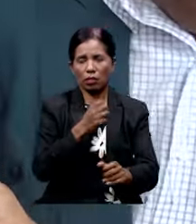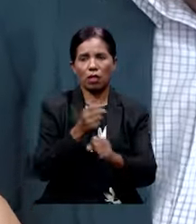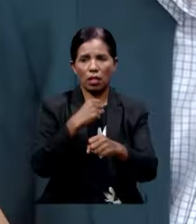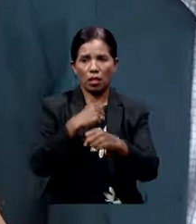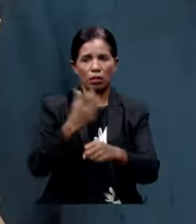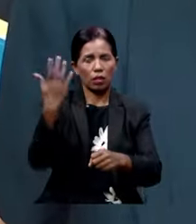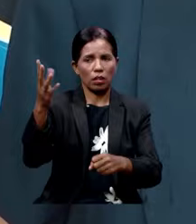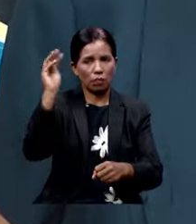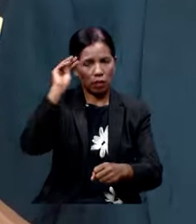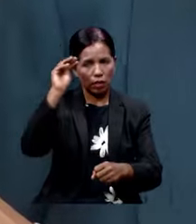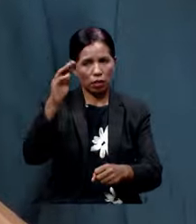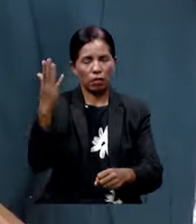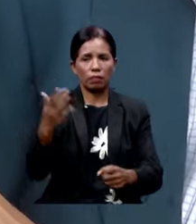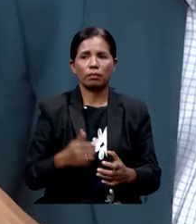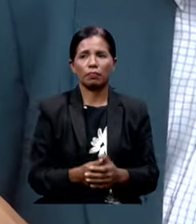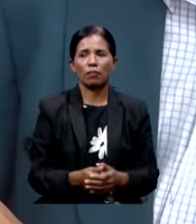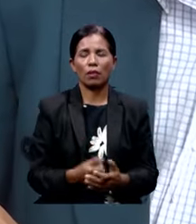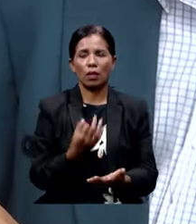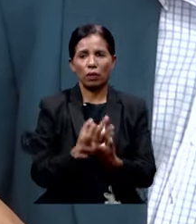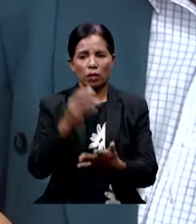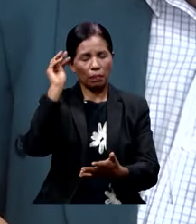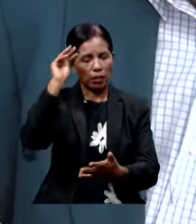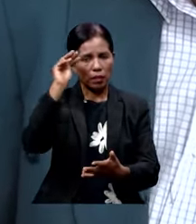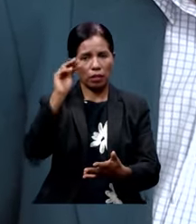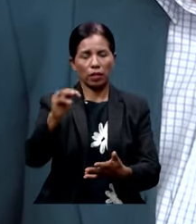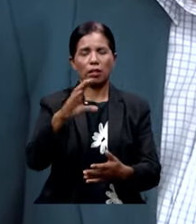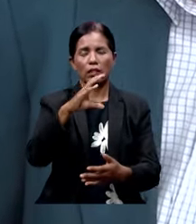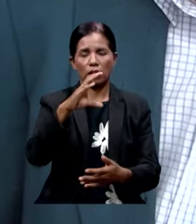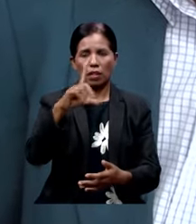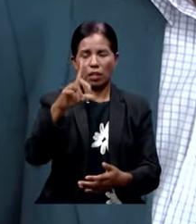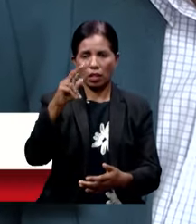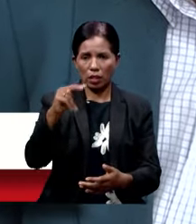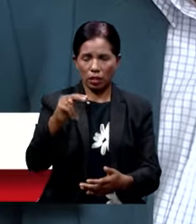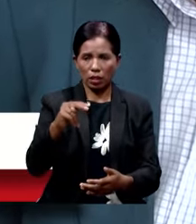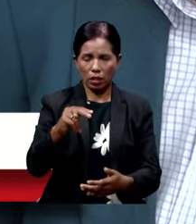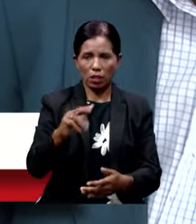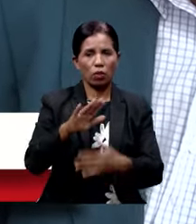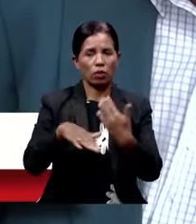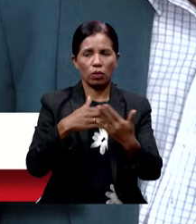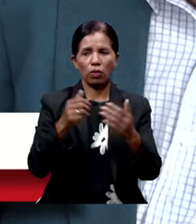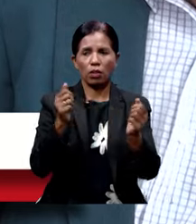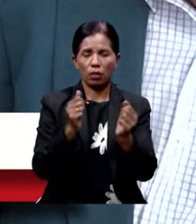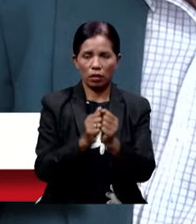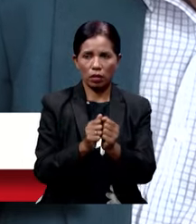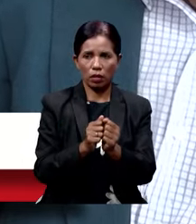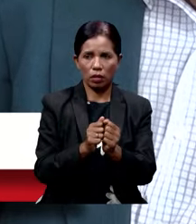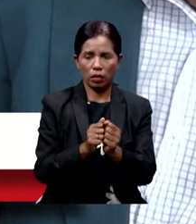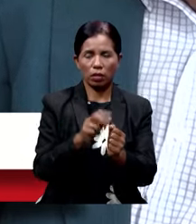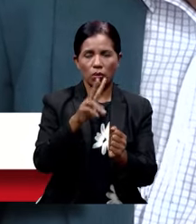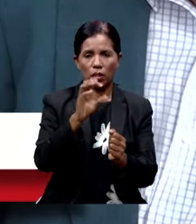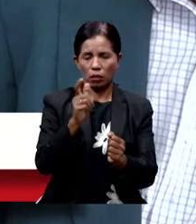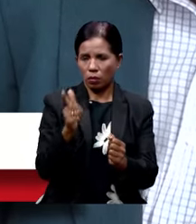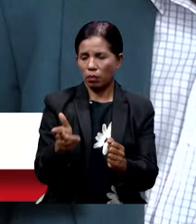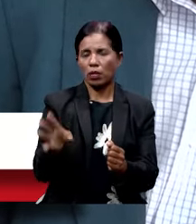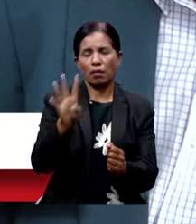a Ministério refere. O orçamento do Ministério Assunto Combatente da Libertação Nacional total até 2024